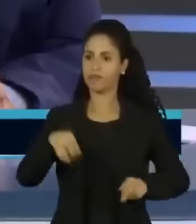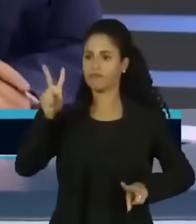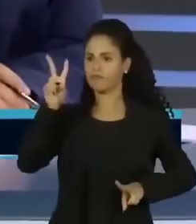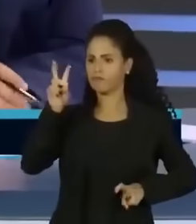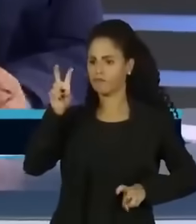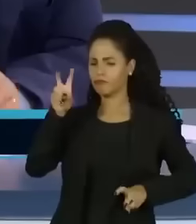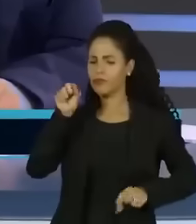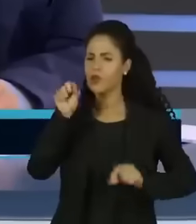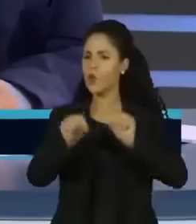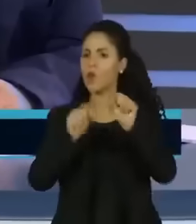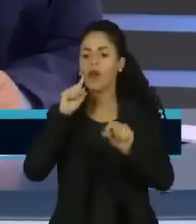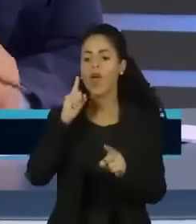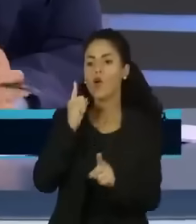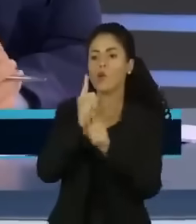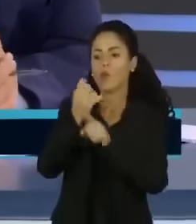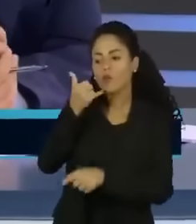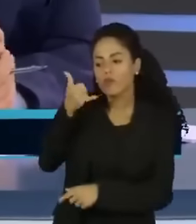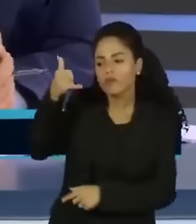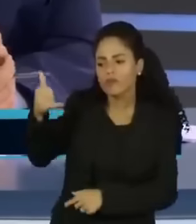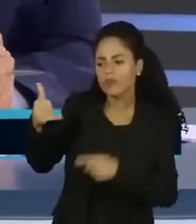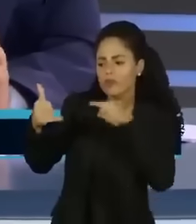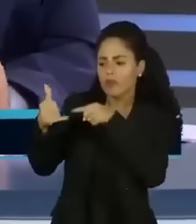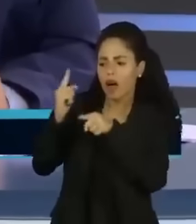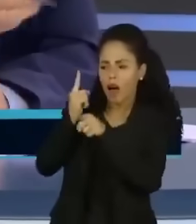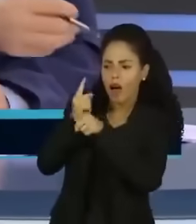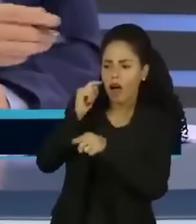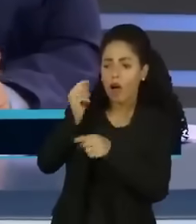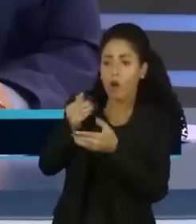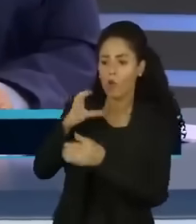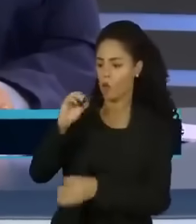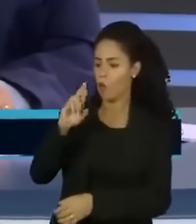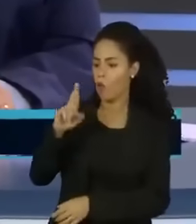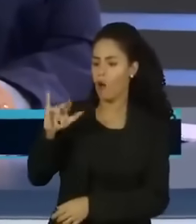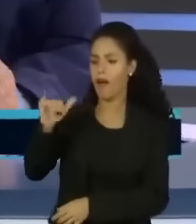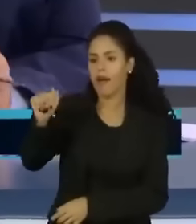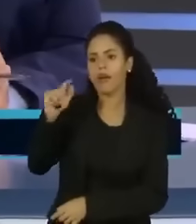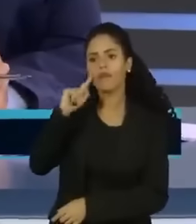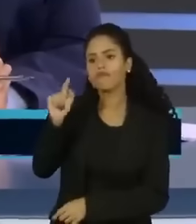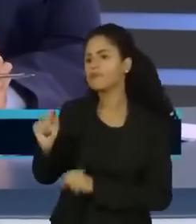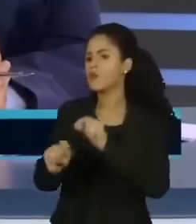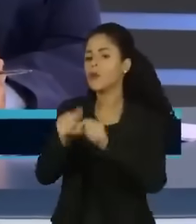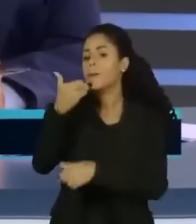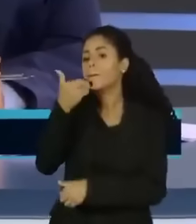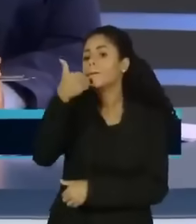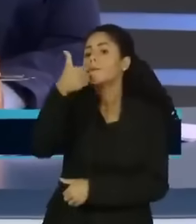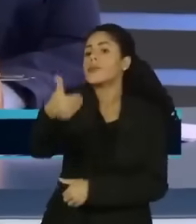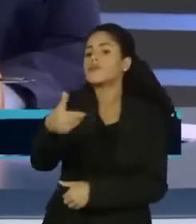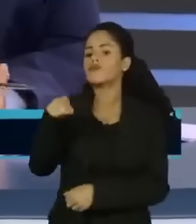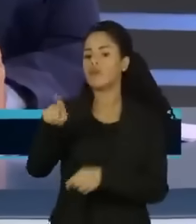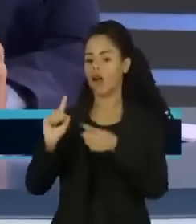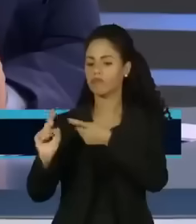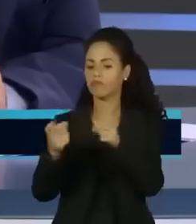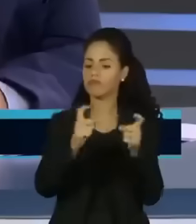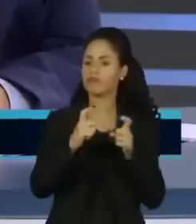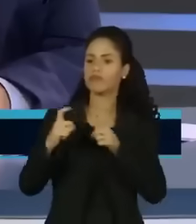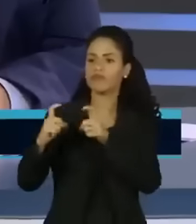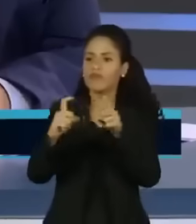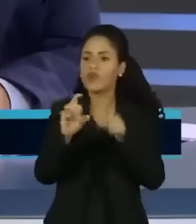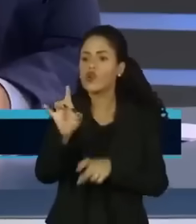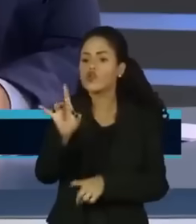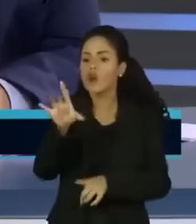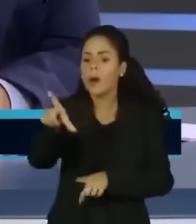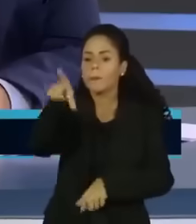diálogos encontrados no celular de Mauro Cid demonstram que Correia Neto, que é esse militar, intermediou o convite para a reunião e selecionou